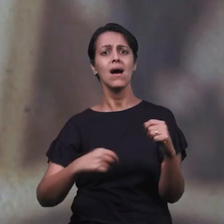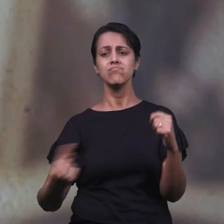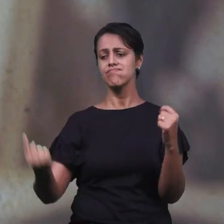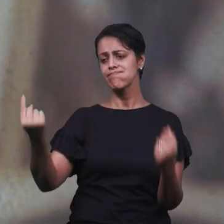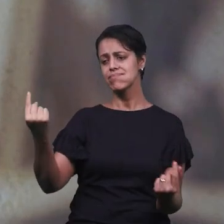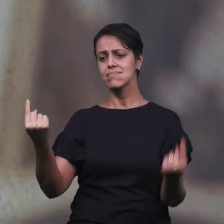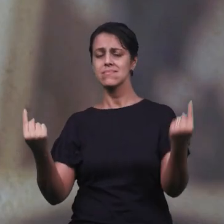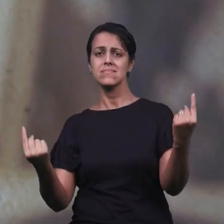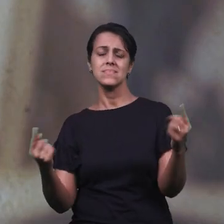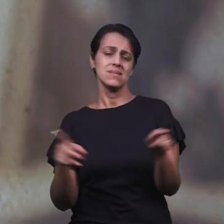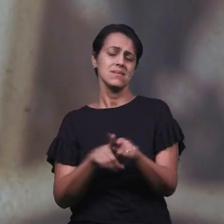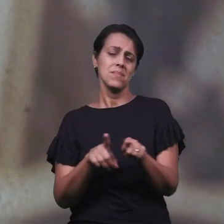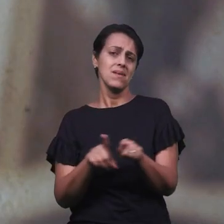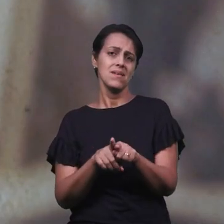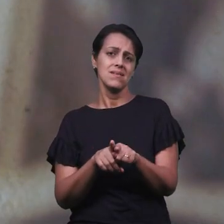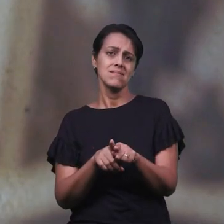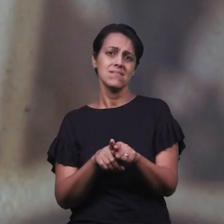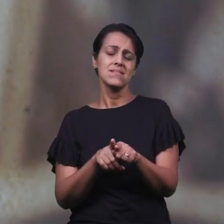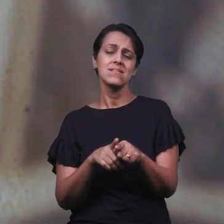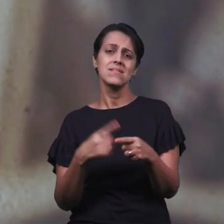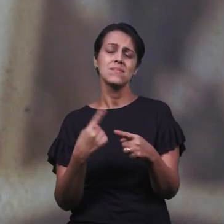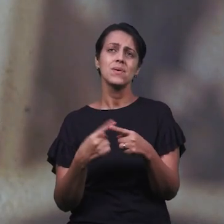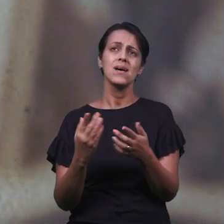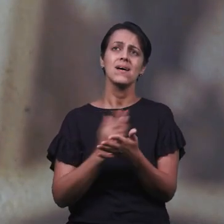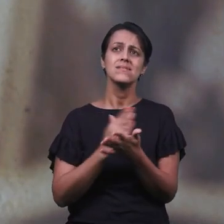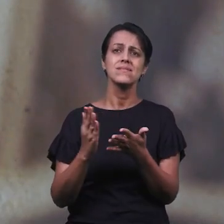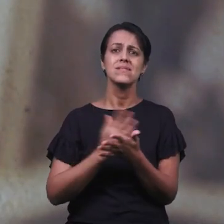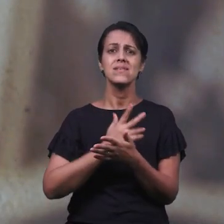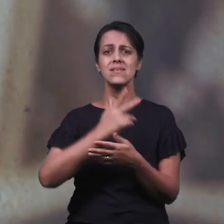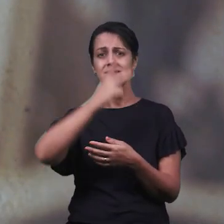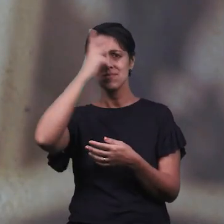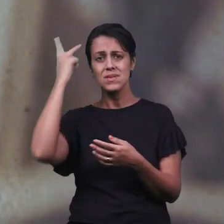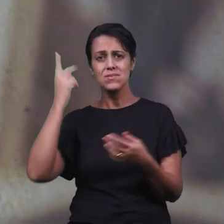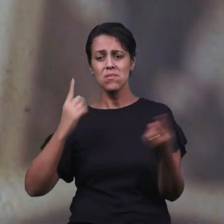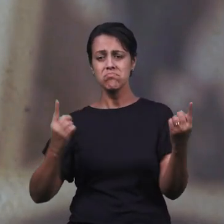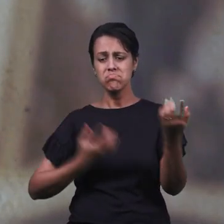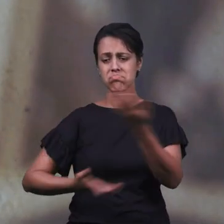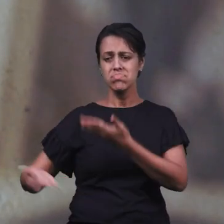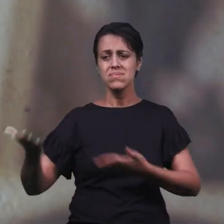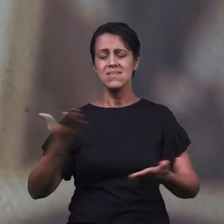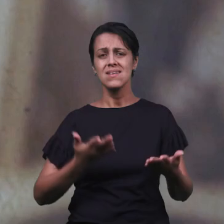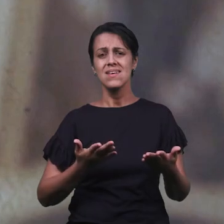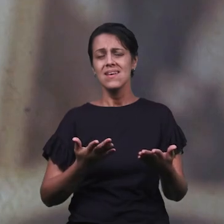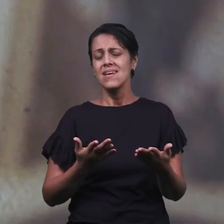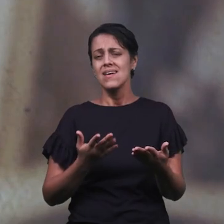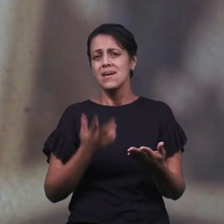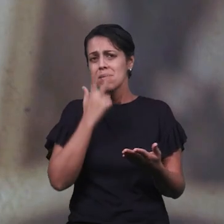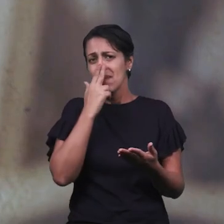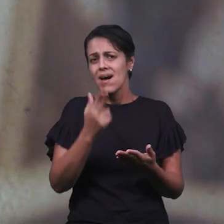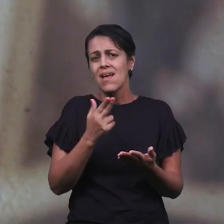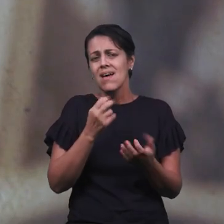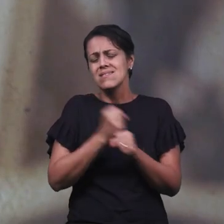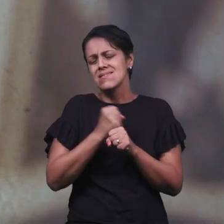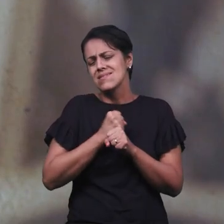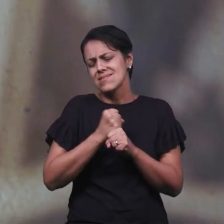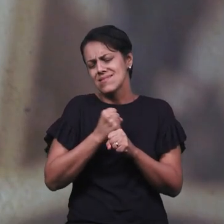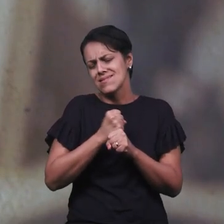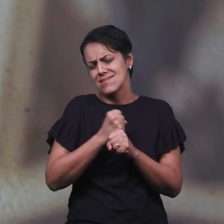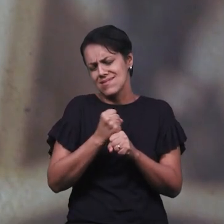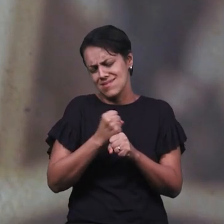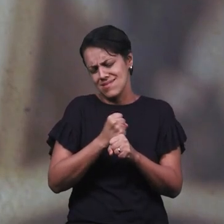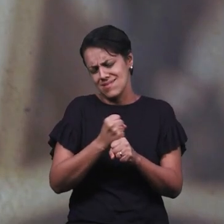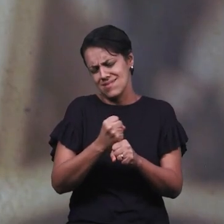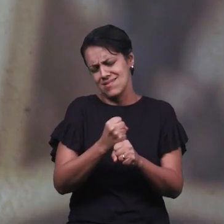partes, que muitas vezes ficam envolvidas em uma demanda que se arrasta por anos.